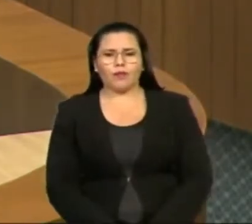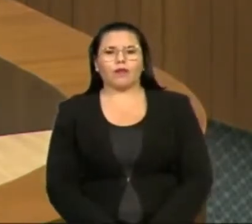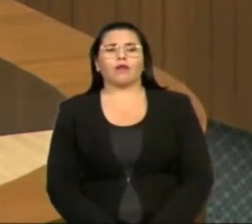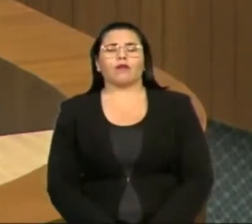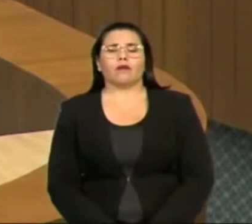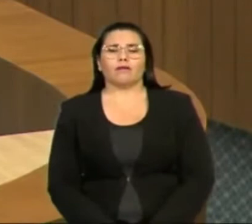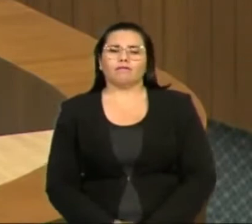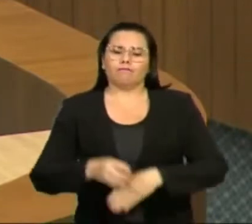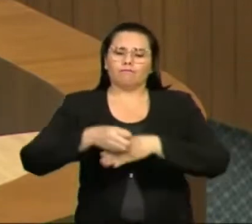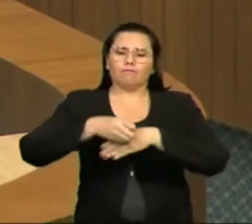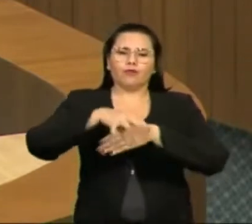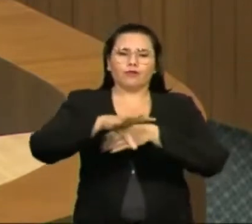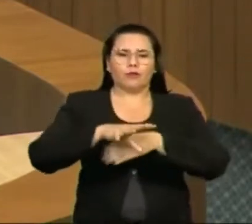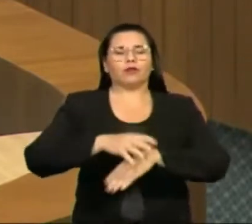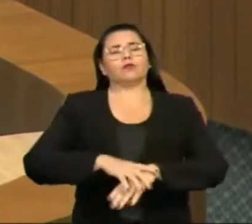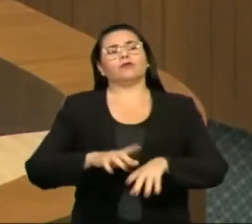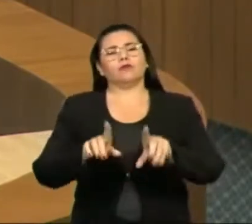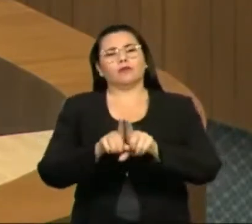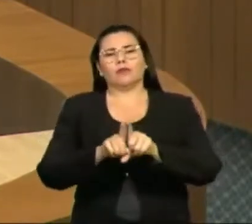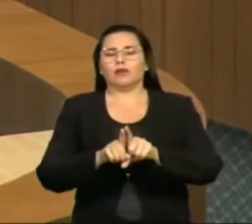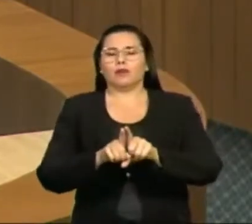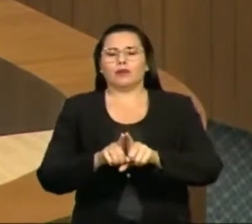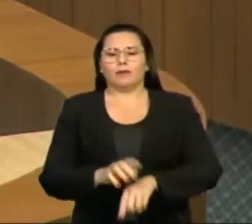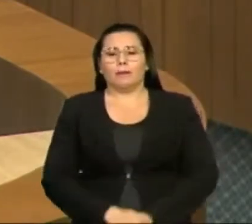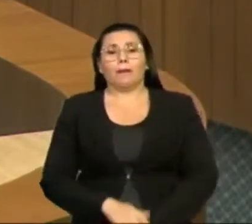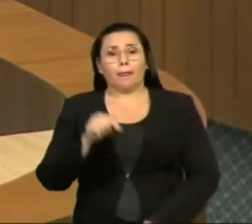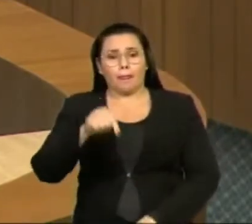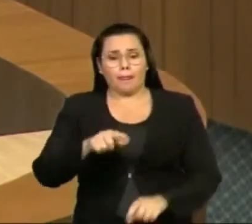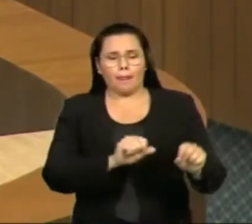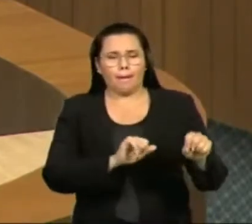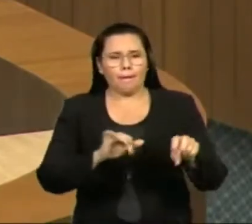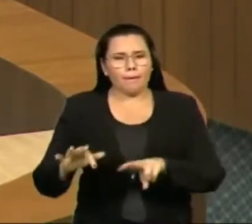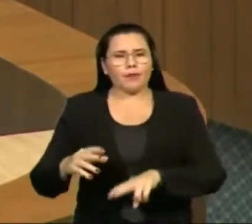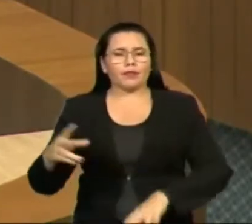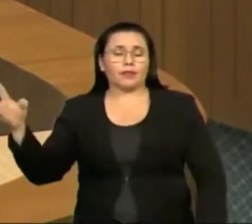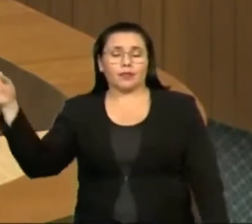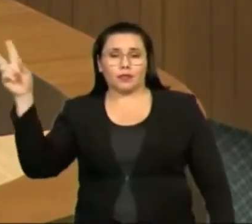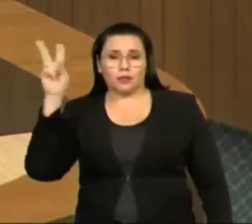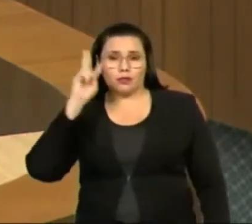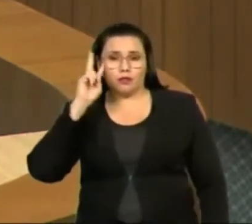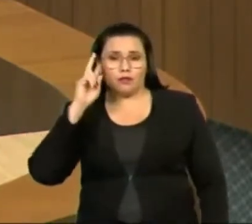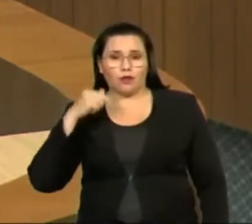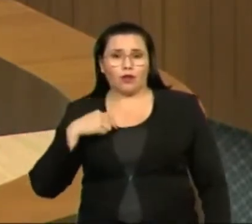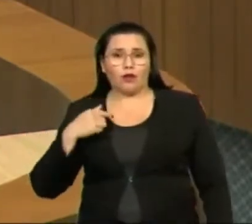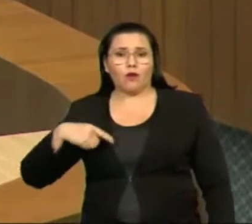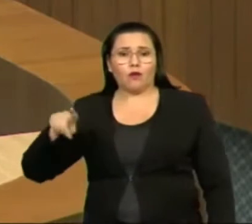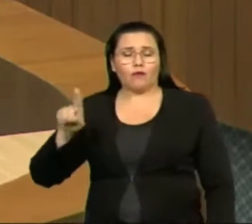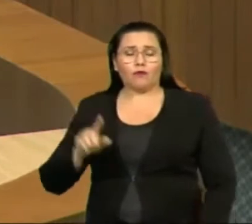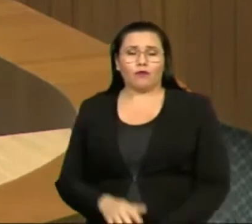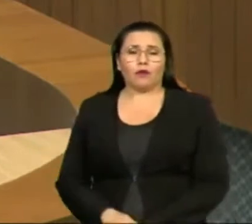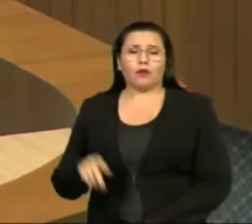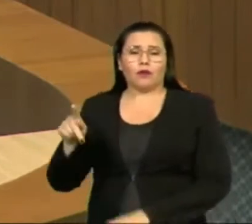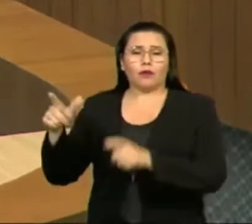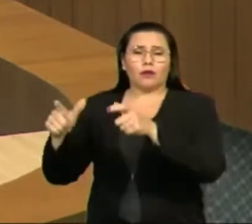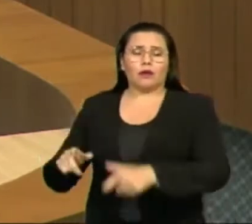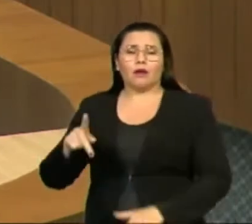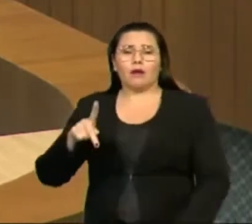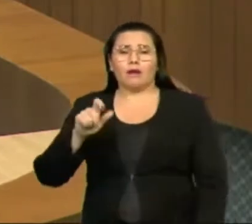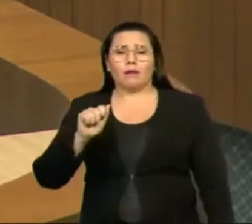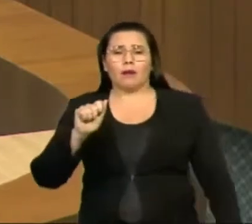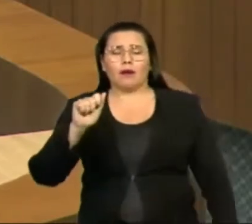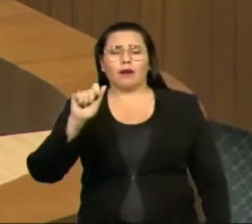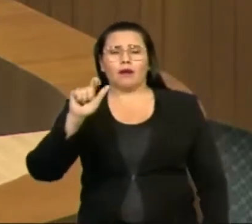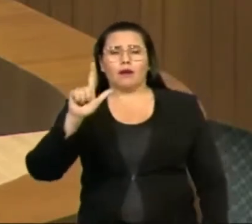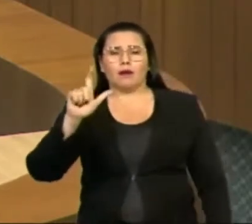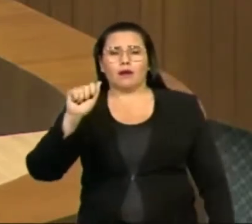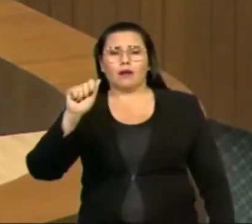cantos do estado do Maranhão. Essa semana, inclusive, na segunda-feira, eu estive no Palácio Henrique de Larroque, em que foi anunciada a ampliação